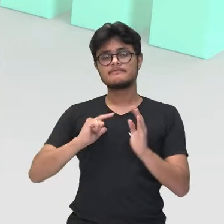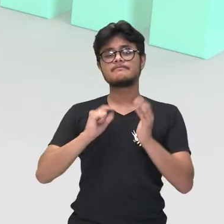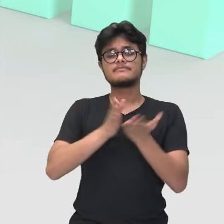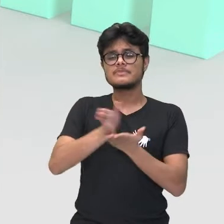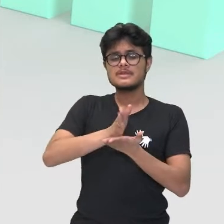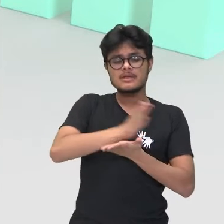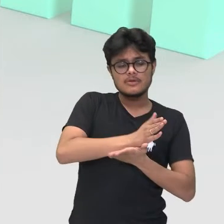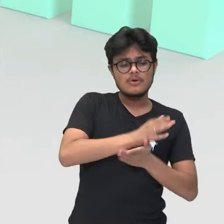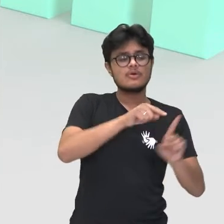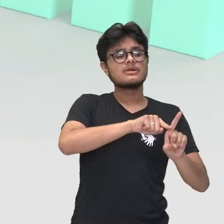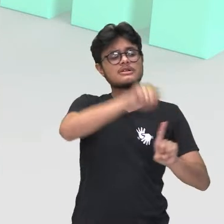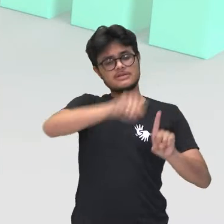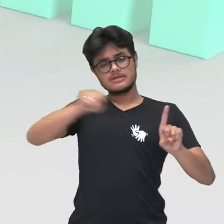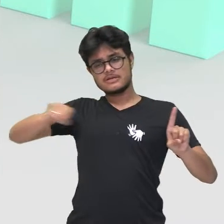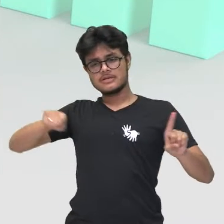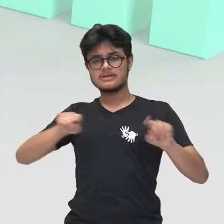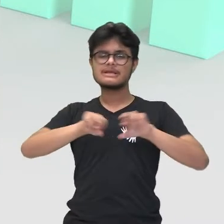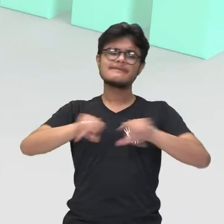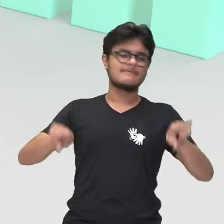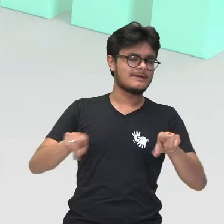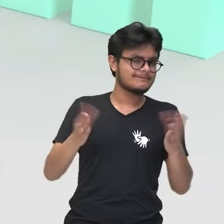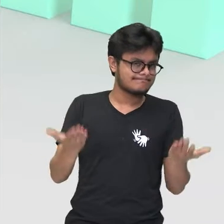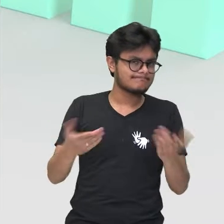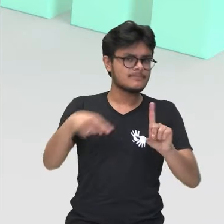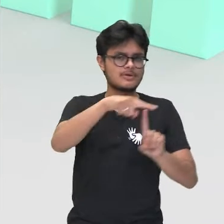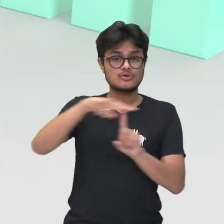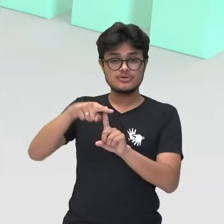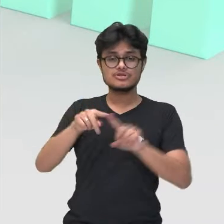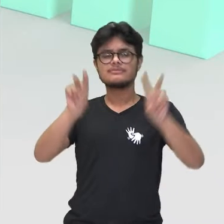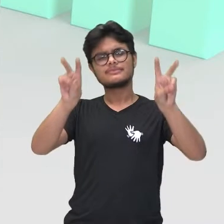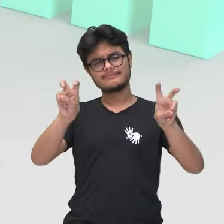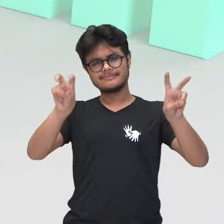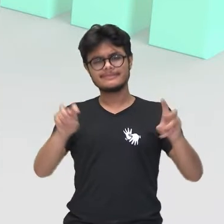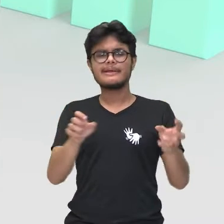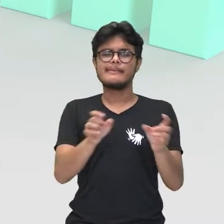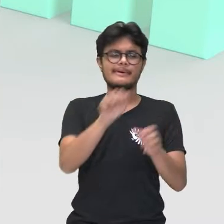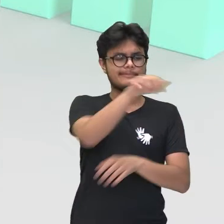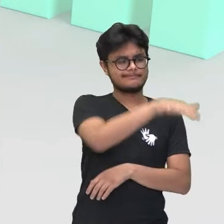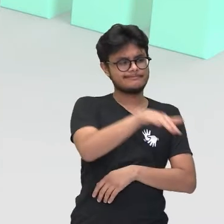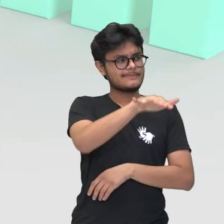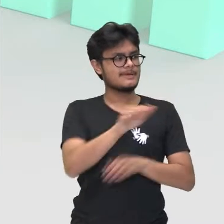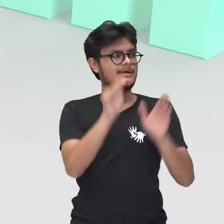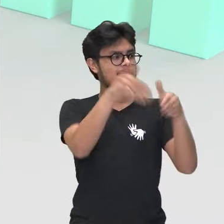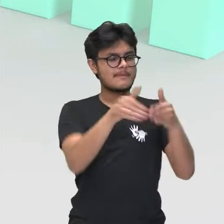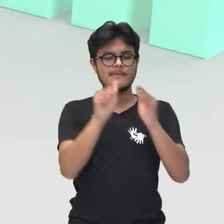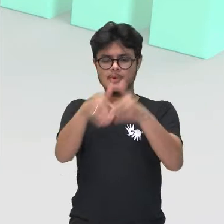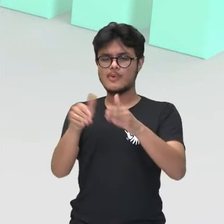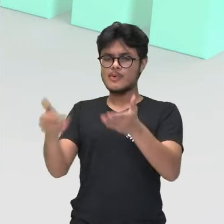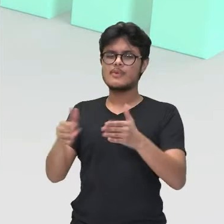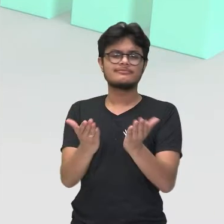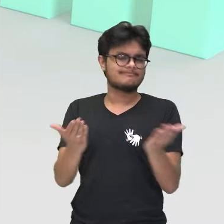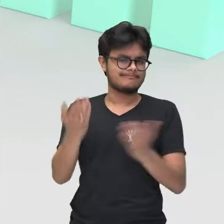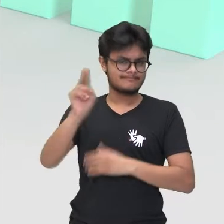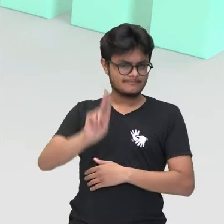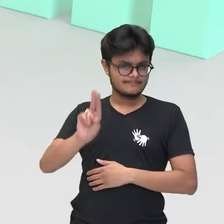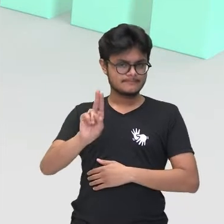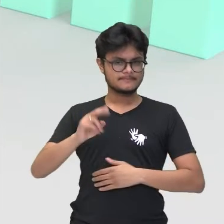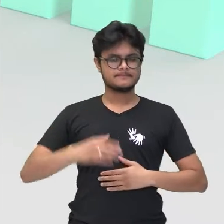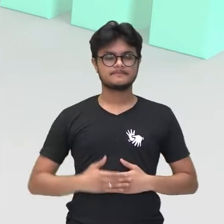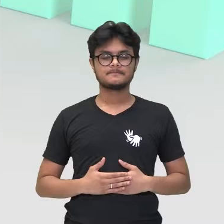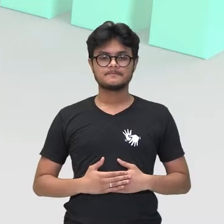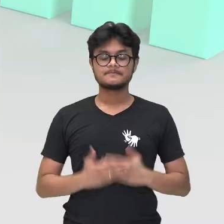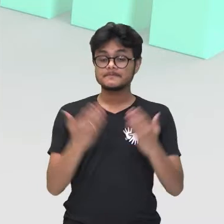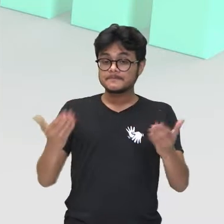de linhas. Então, para cada situação, haverá um tipo de gráfico adequado para ser utilizado, certo? Então,